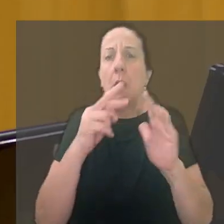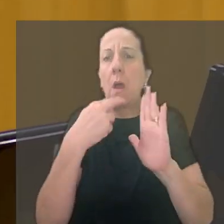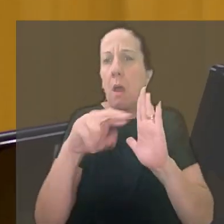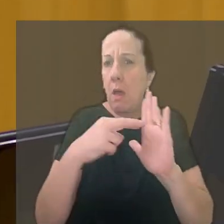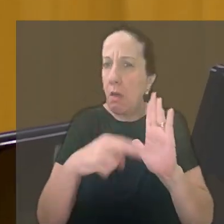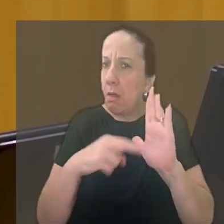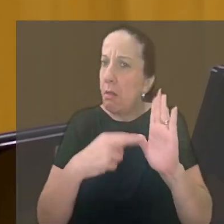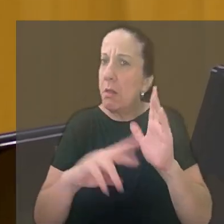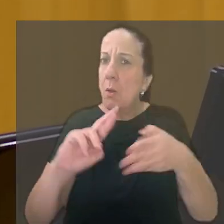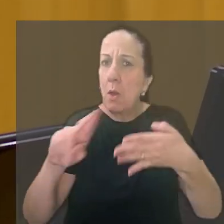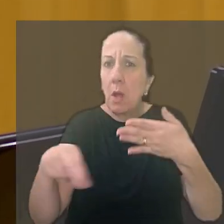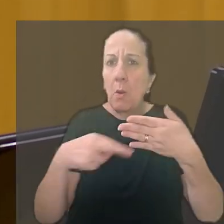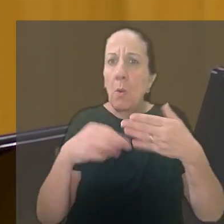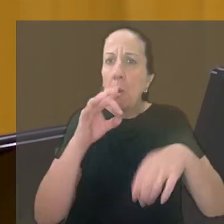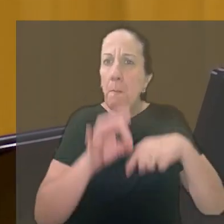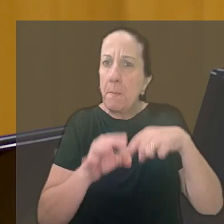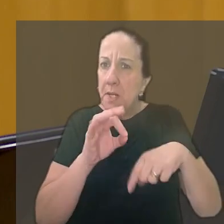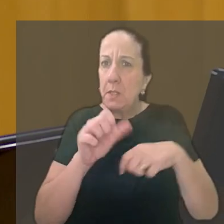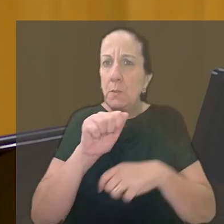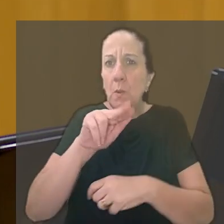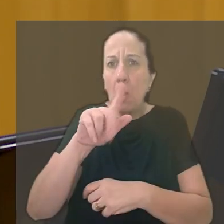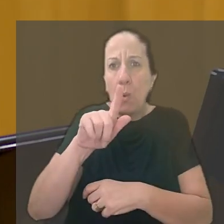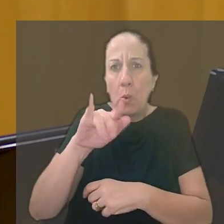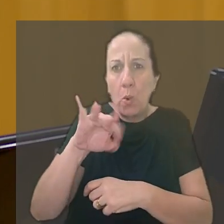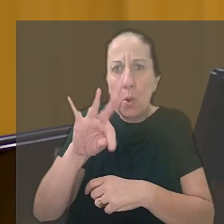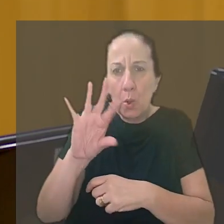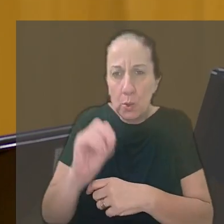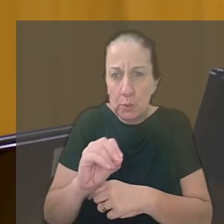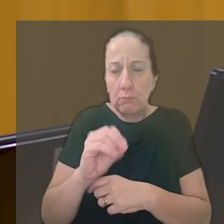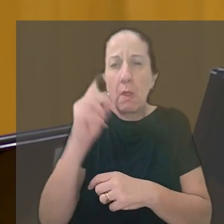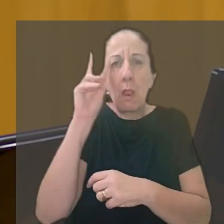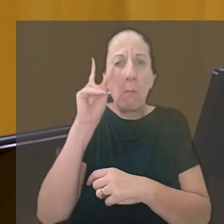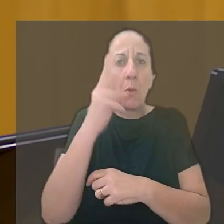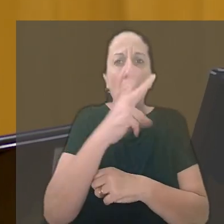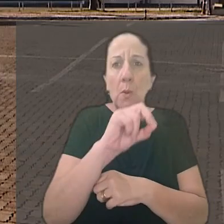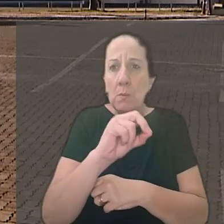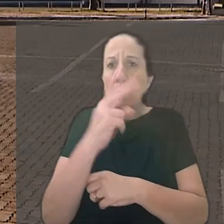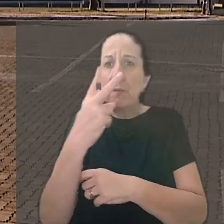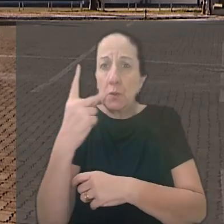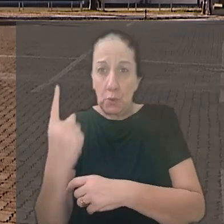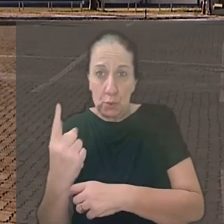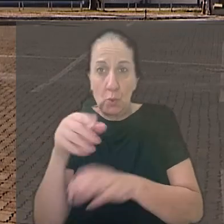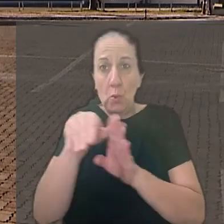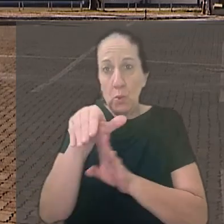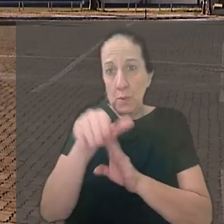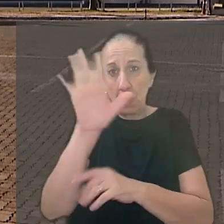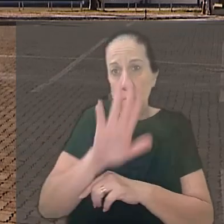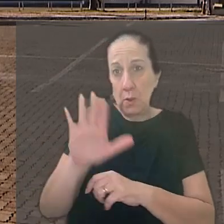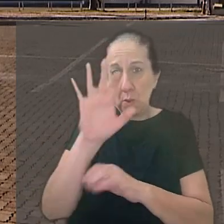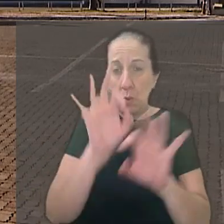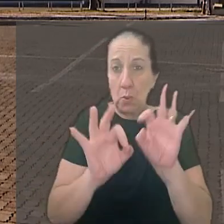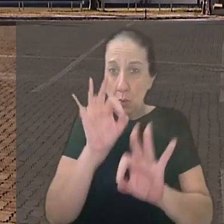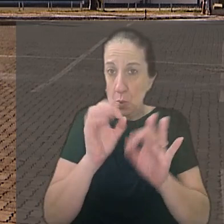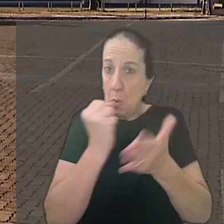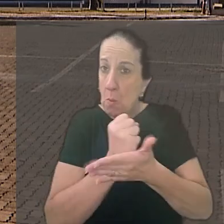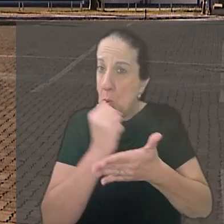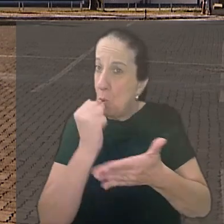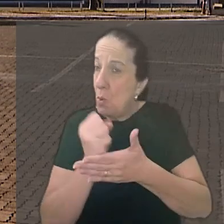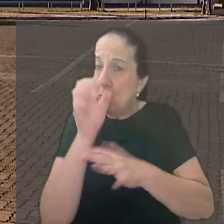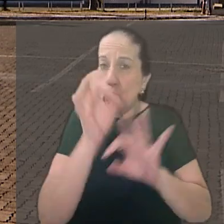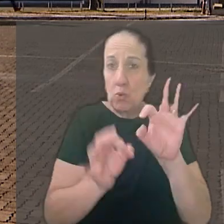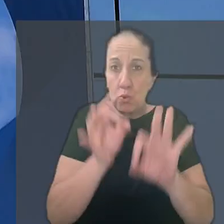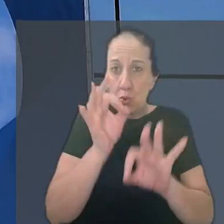relator do recurso na sexta turma, ministro Augusto César, lembrou que em 2021 o Conselho Nacional de Justiça criou protocolo